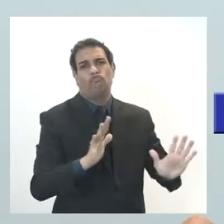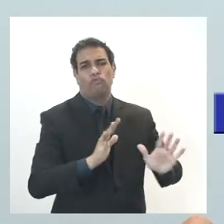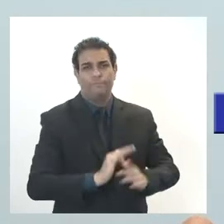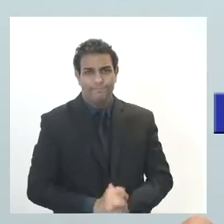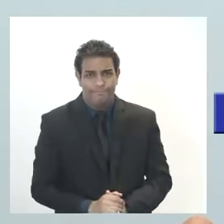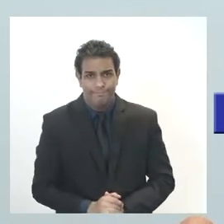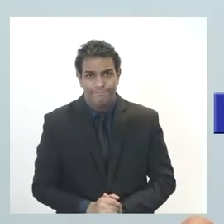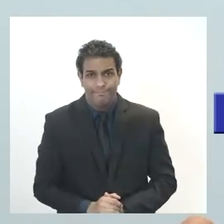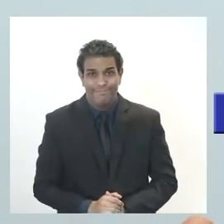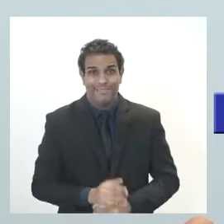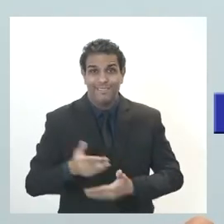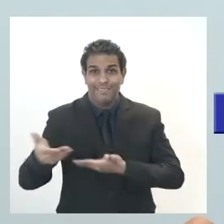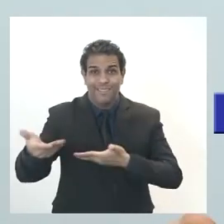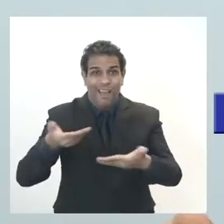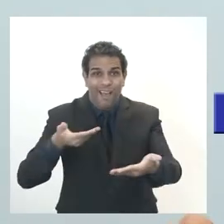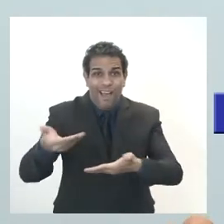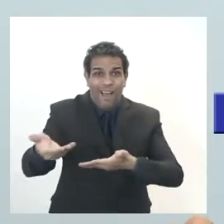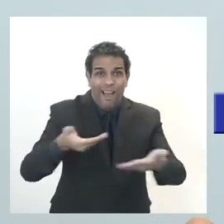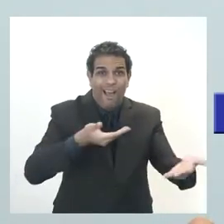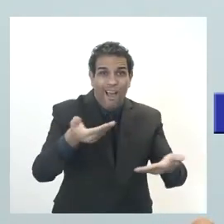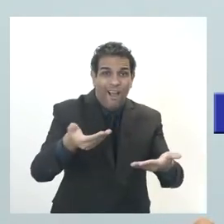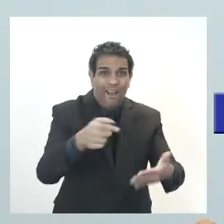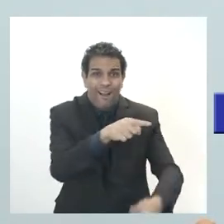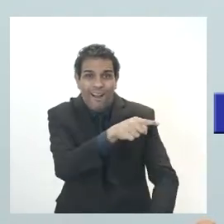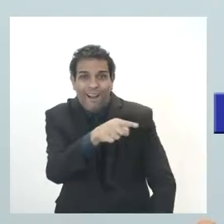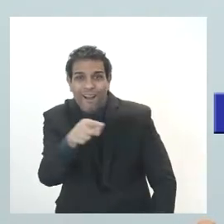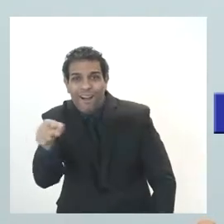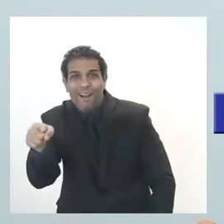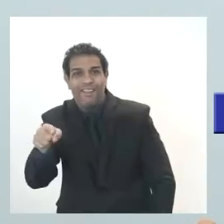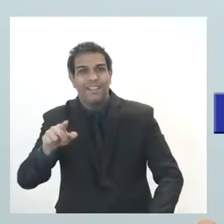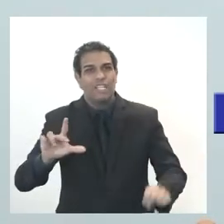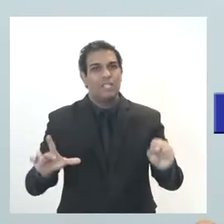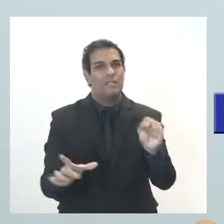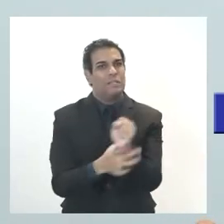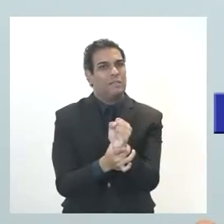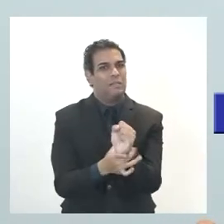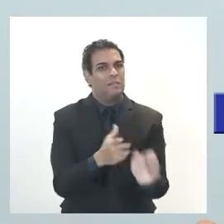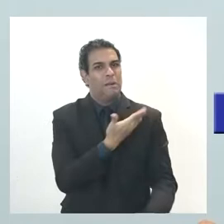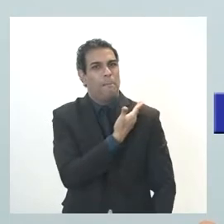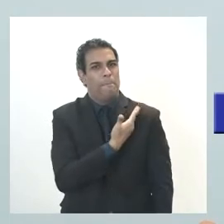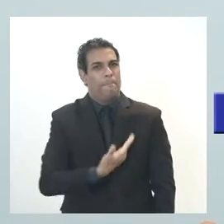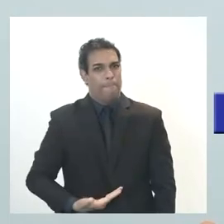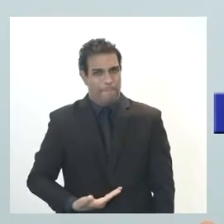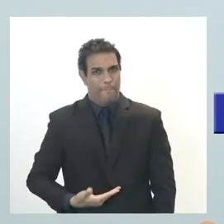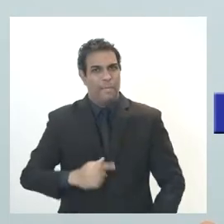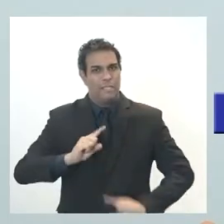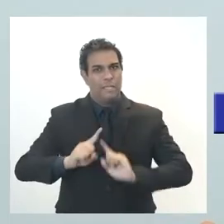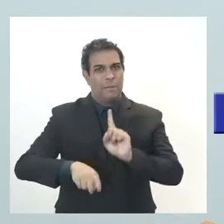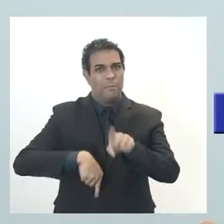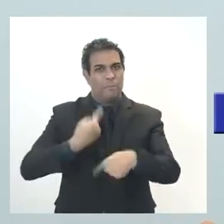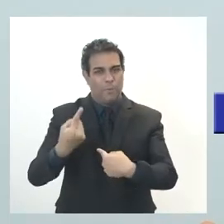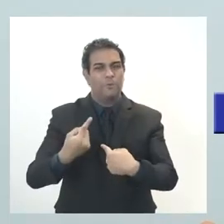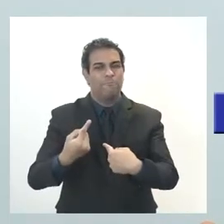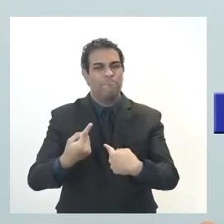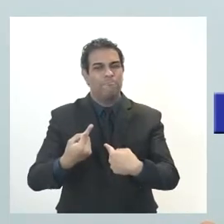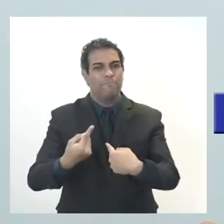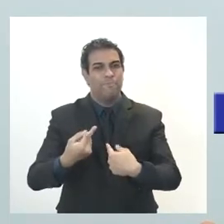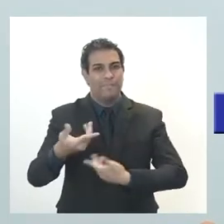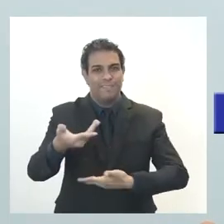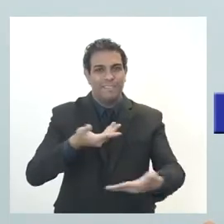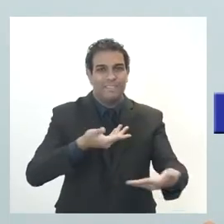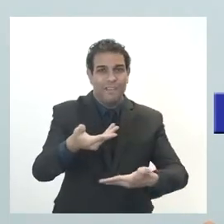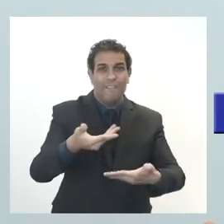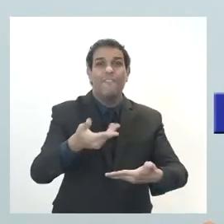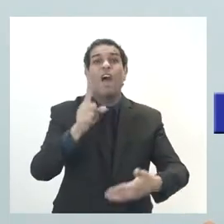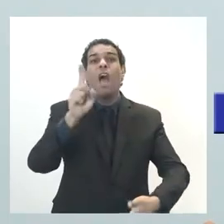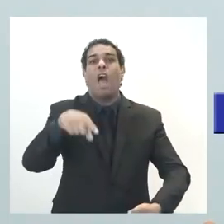é servir eu só tem gente da Segurança Pública aqui que vai entregar na próxima mesa fala assim servir